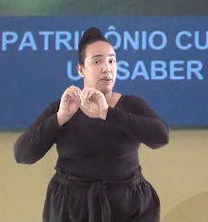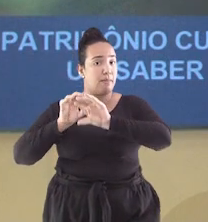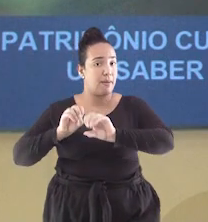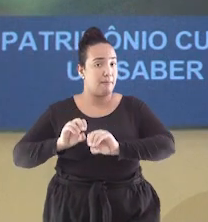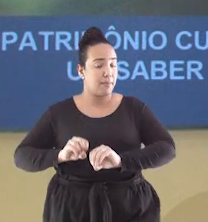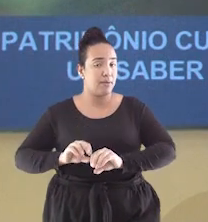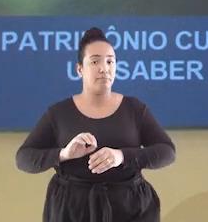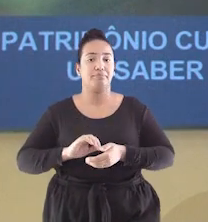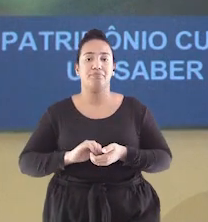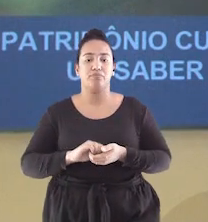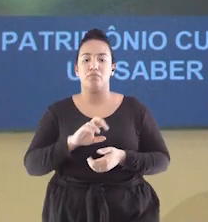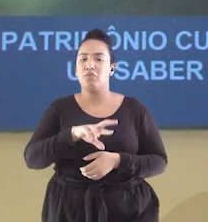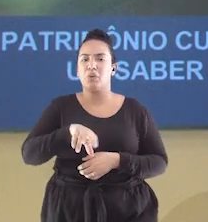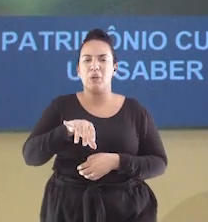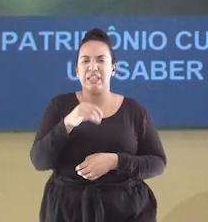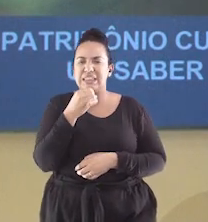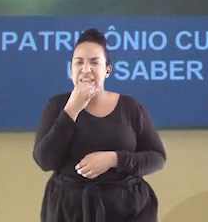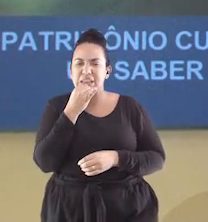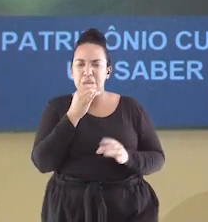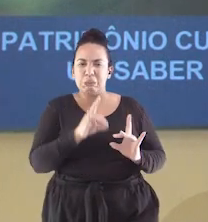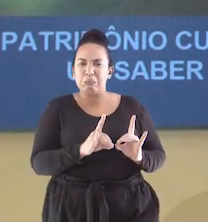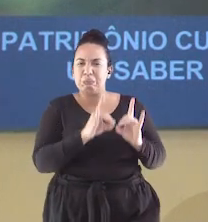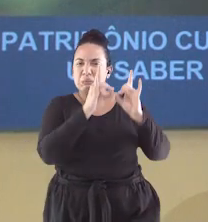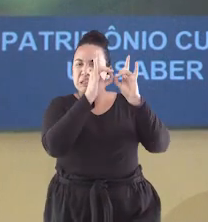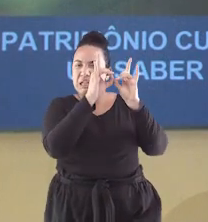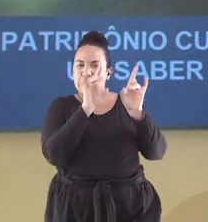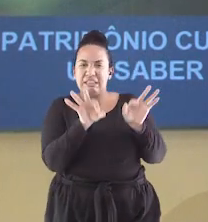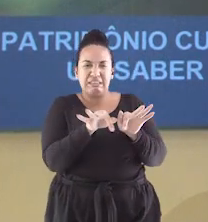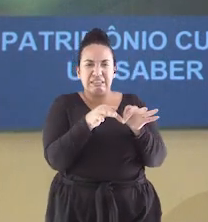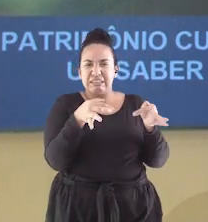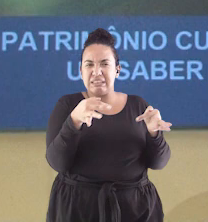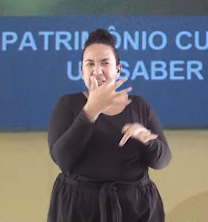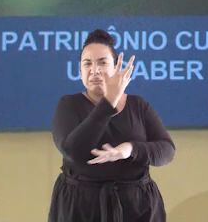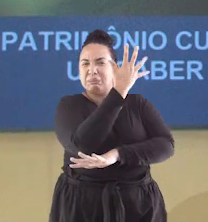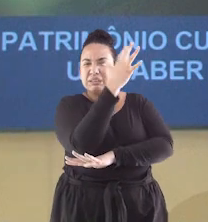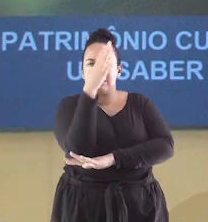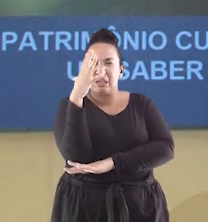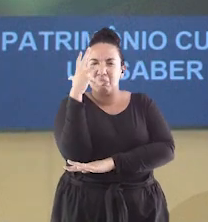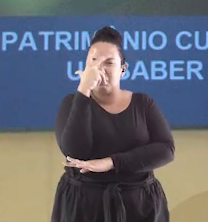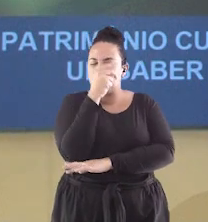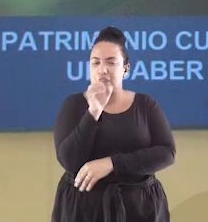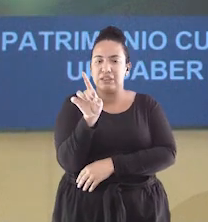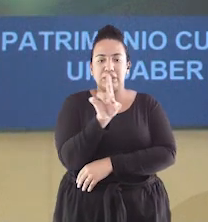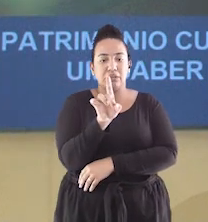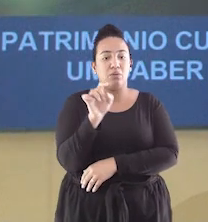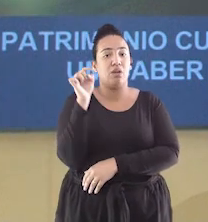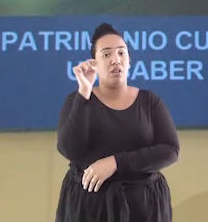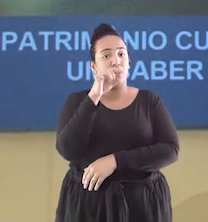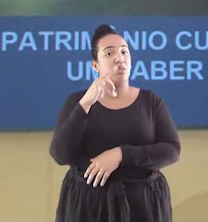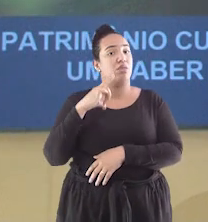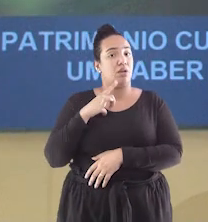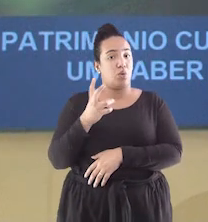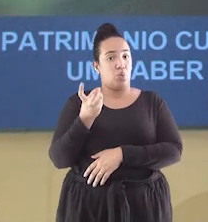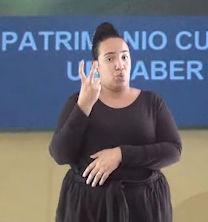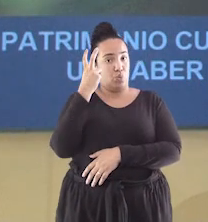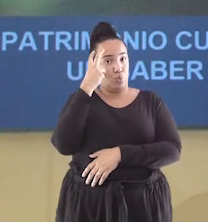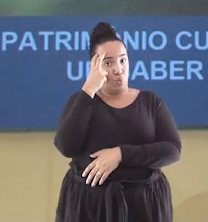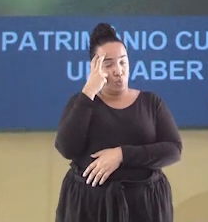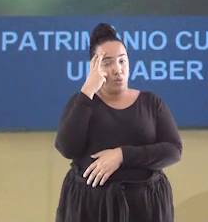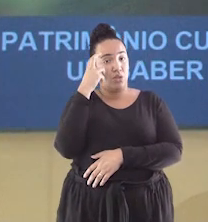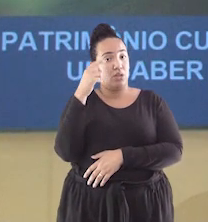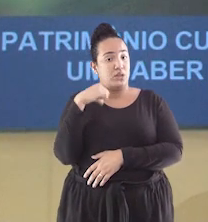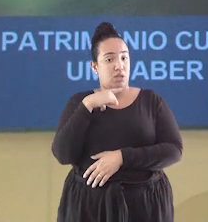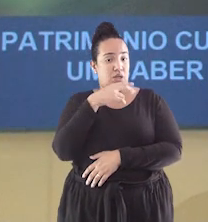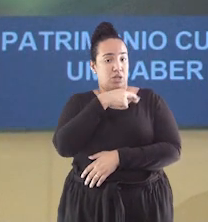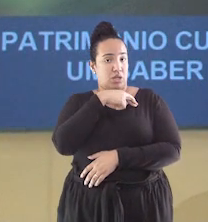geração. Não é como uma edificação, nem como simplesmente uma beleza natural. Ali existe uma cultura que engloba